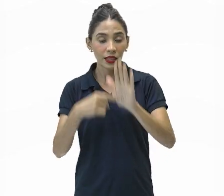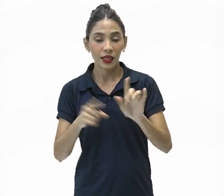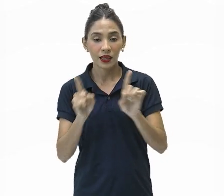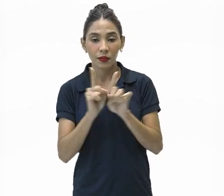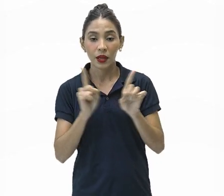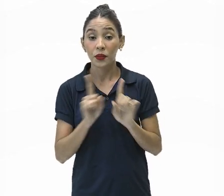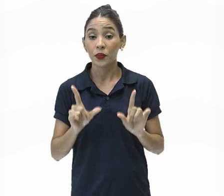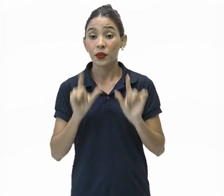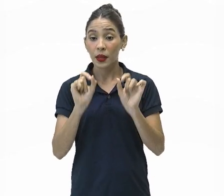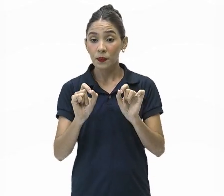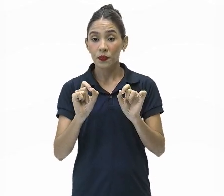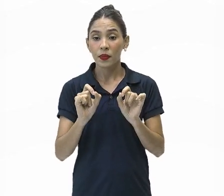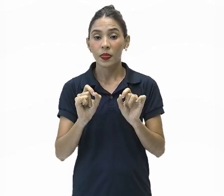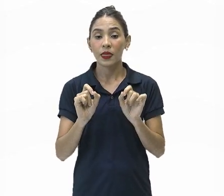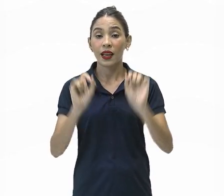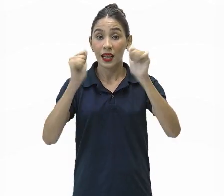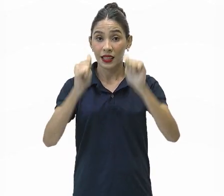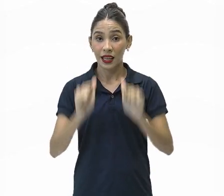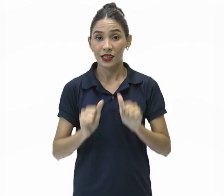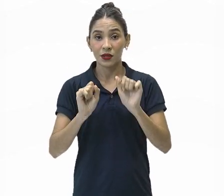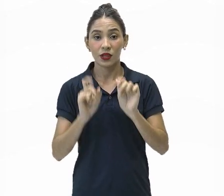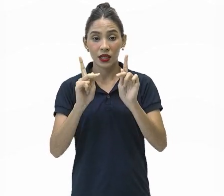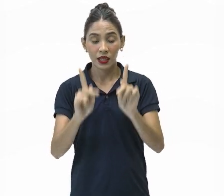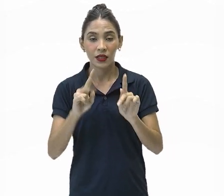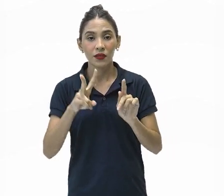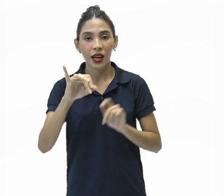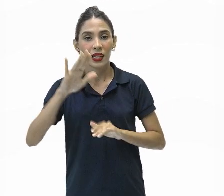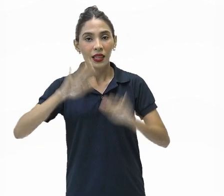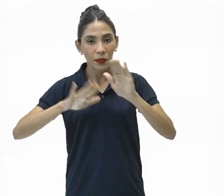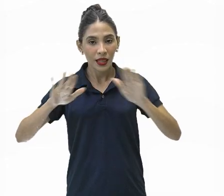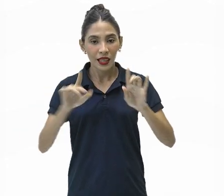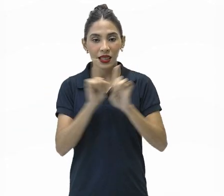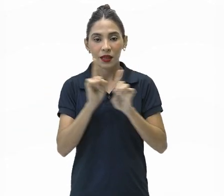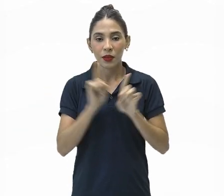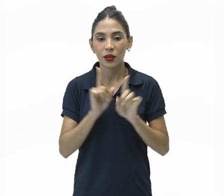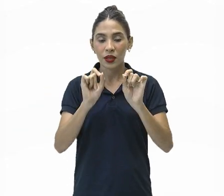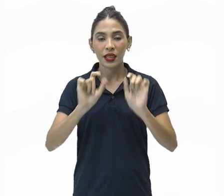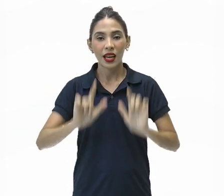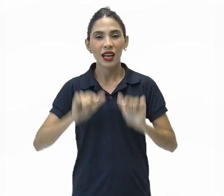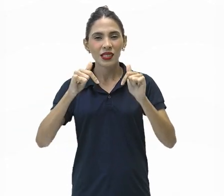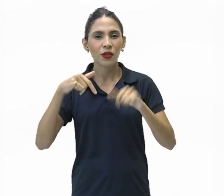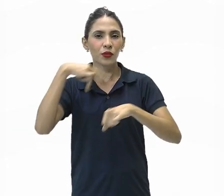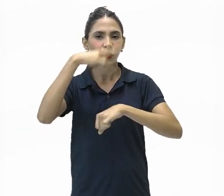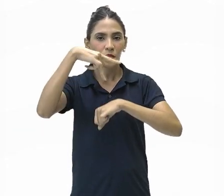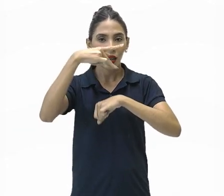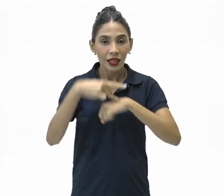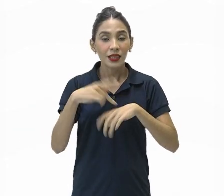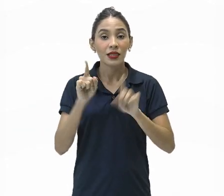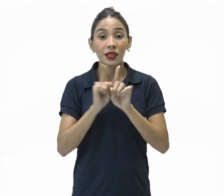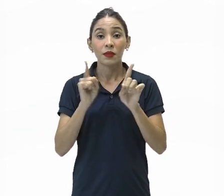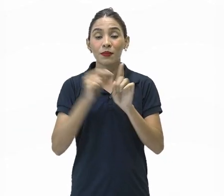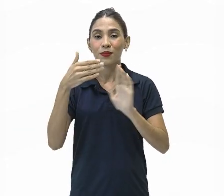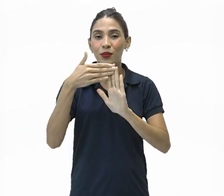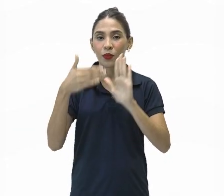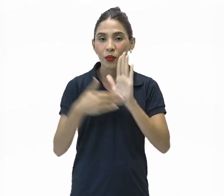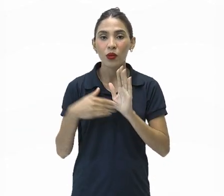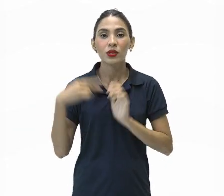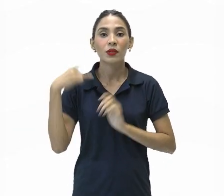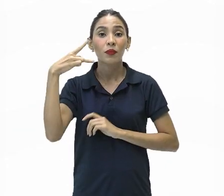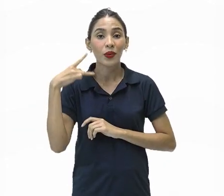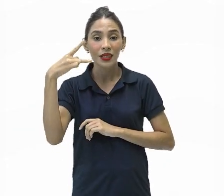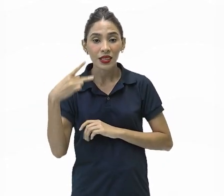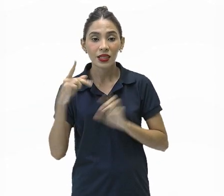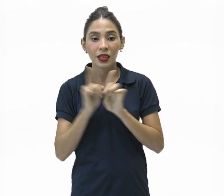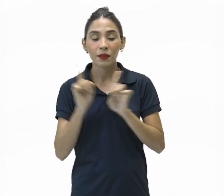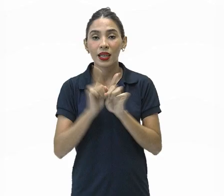ali essas previsões, né, que vai depender muito da ação dos países, da ação da política,